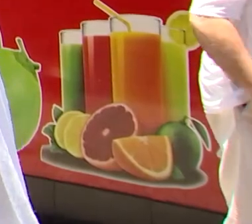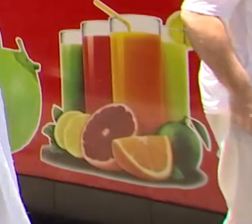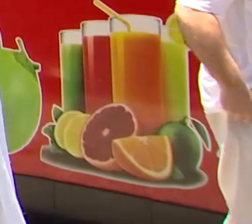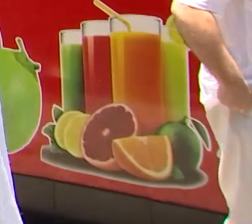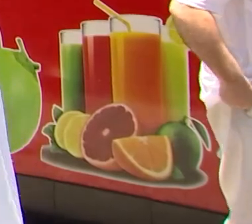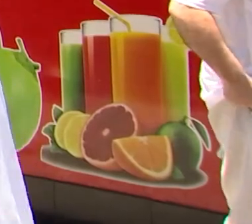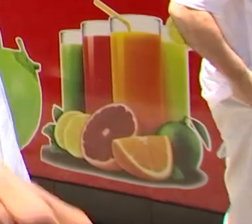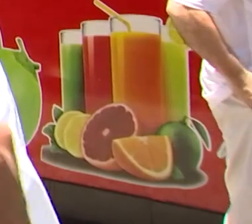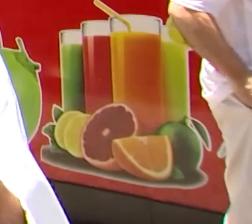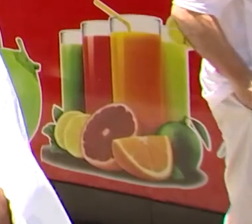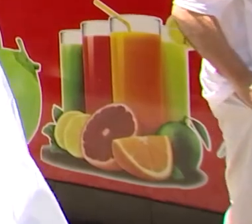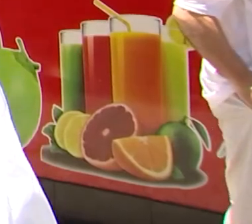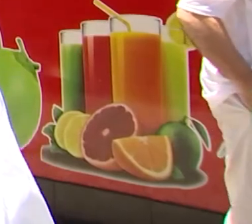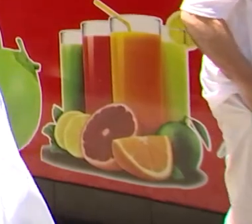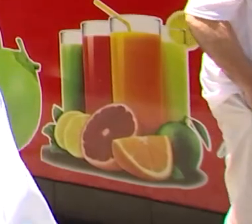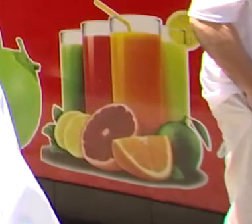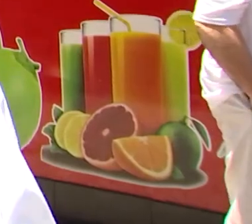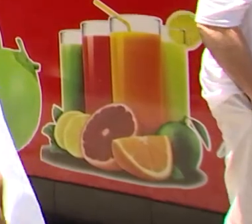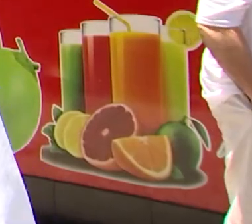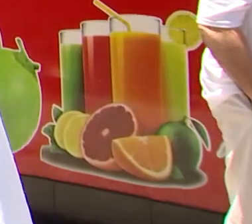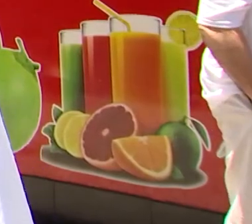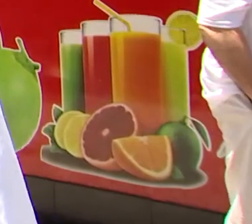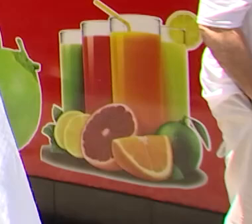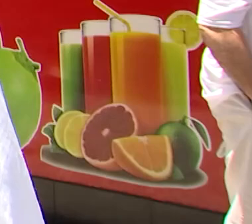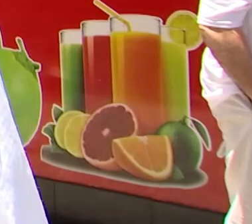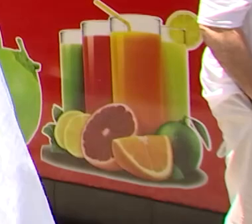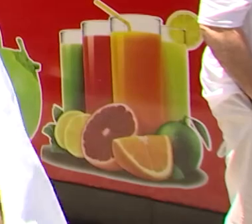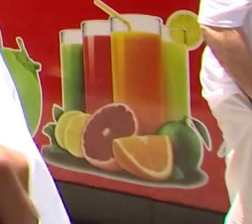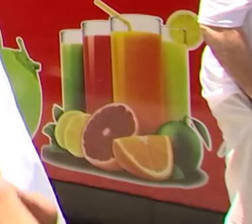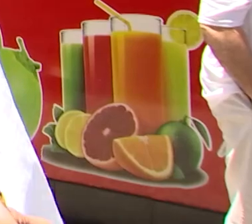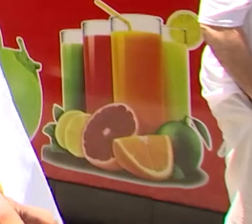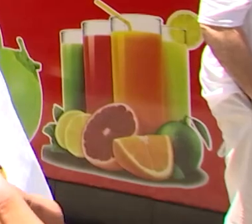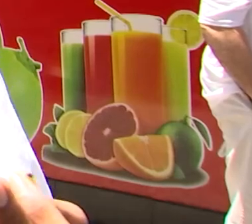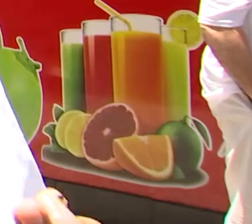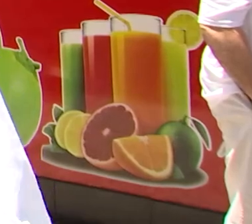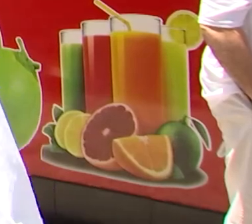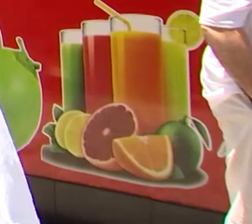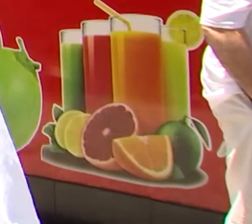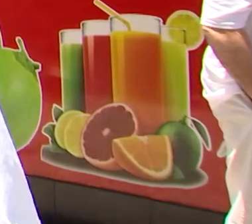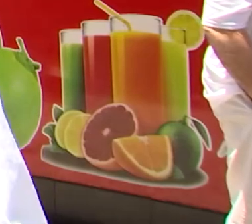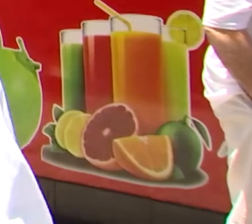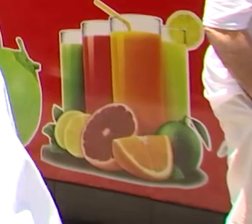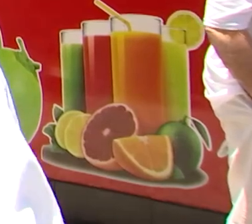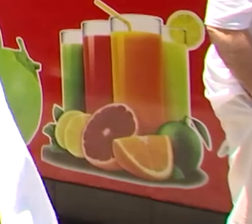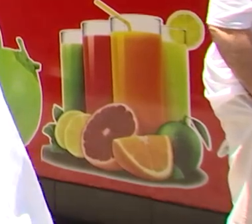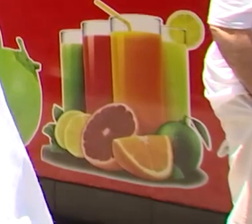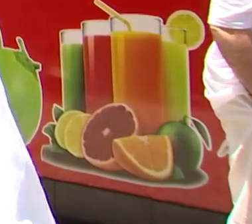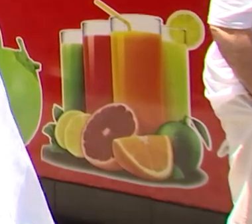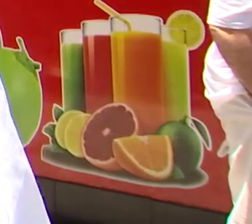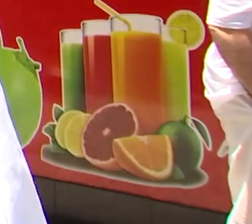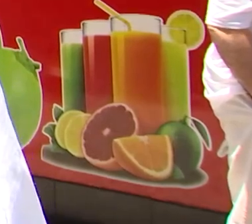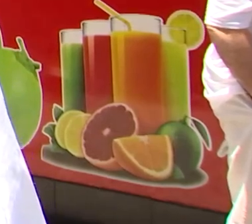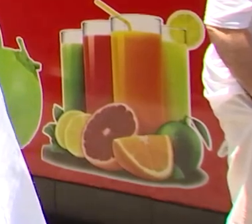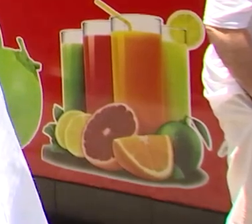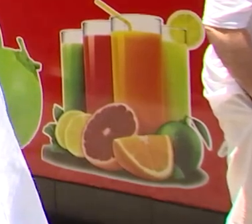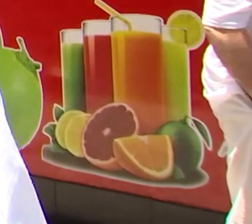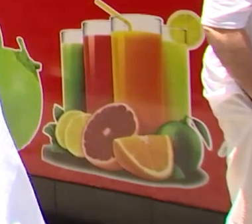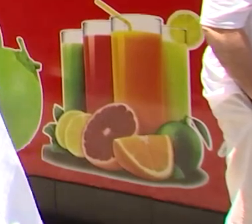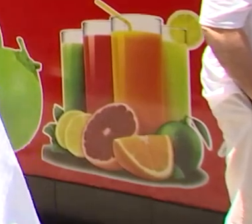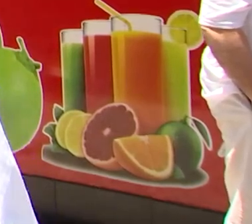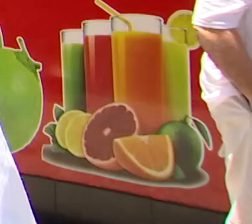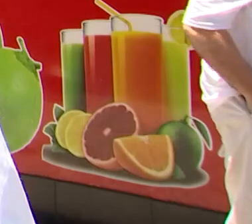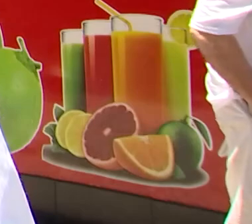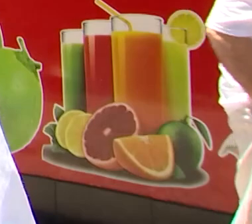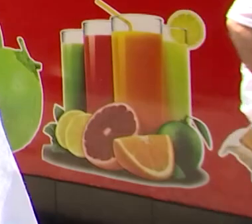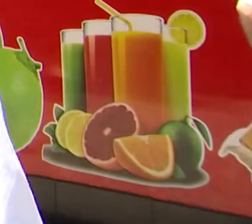condição tecnológica, uma outra condição de sapiência, de crença. Você pegar um Egito de 5 mil anos atrás, eles já existiam como sociedade. De 3